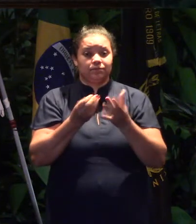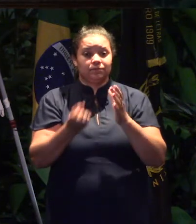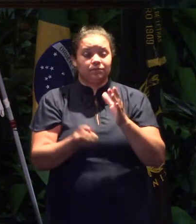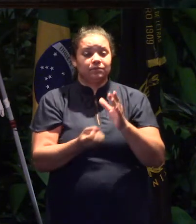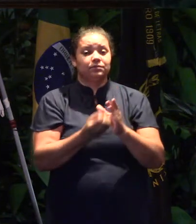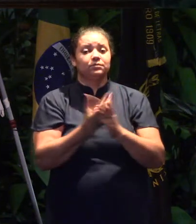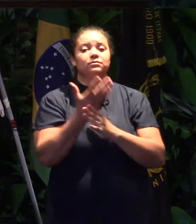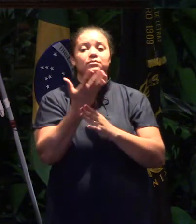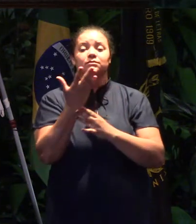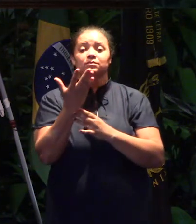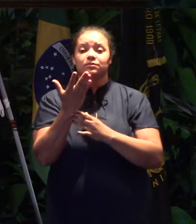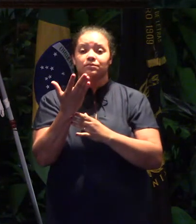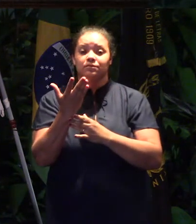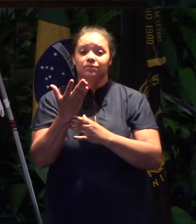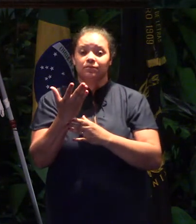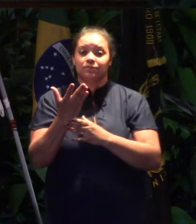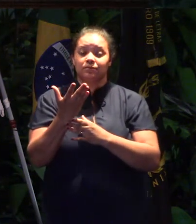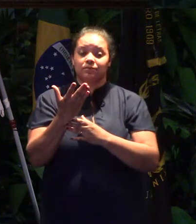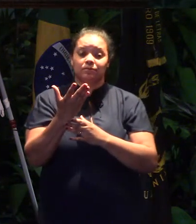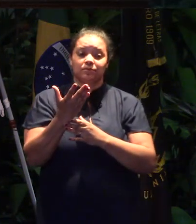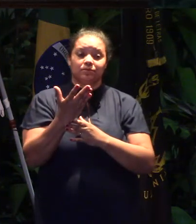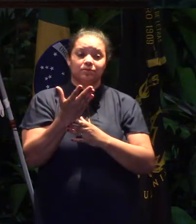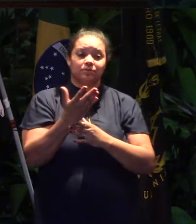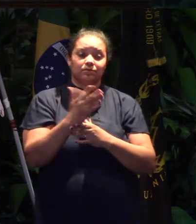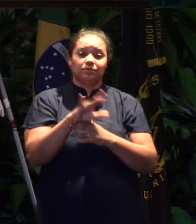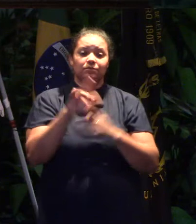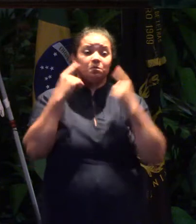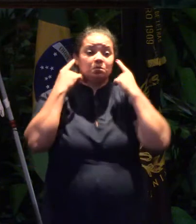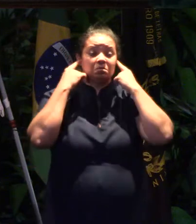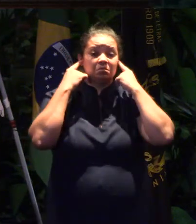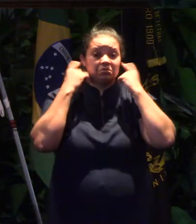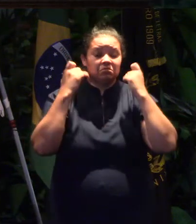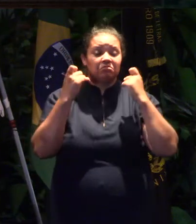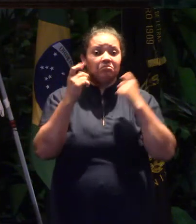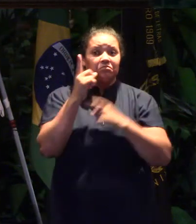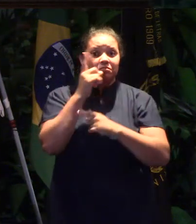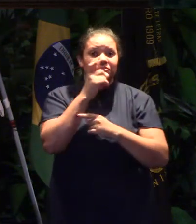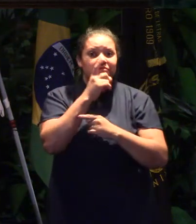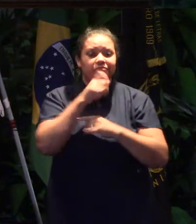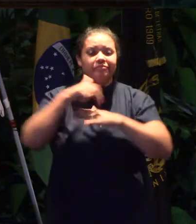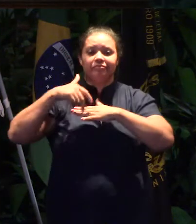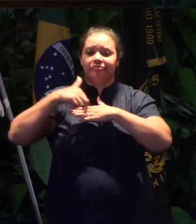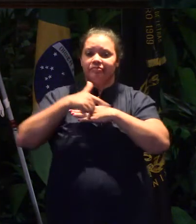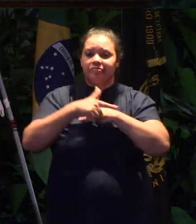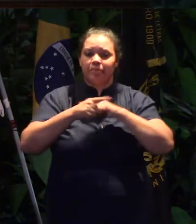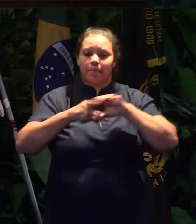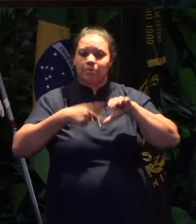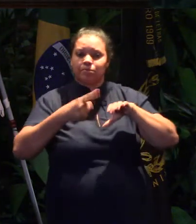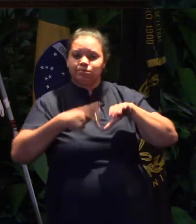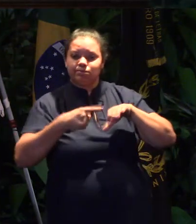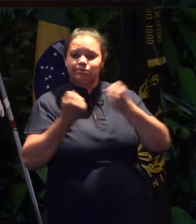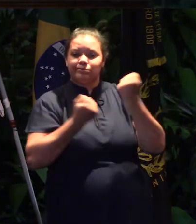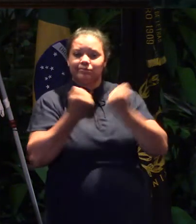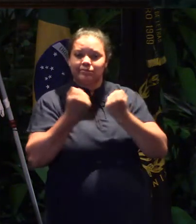recriando, como um demiurgo platônico, o caos sonoro de seu espaço urbano. Pneus cantando no